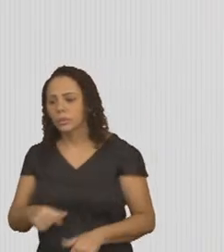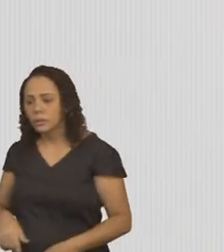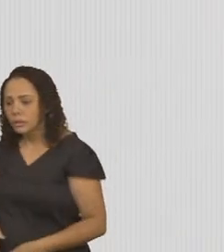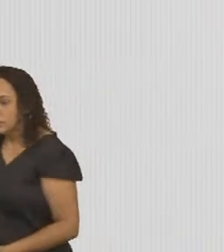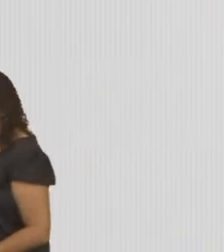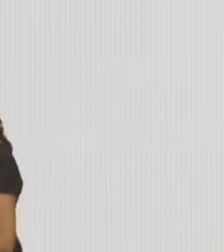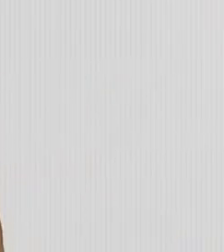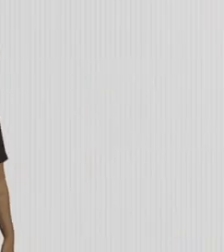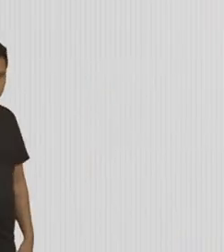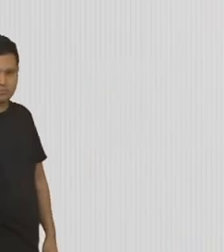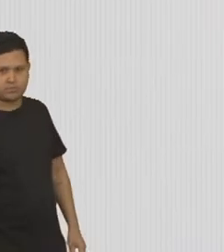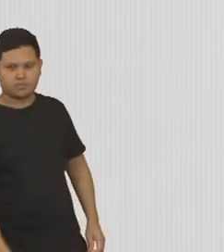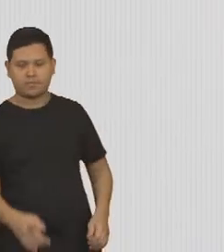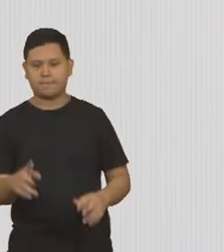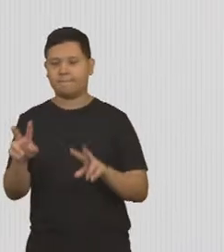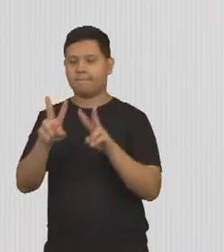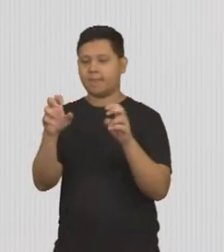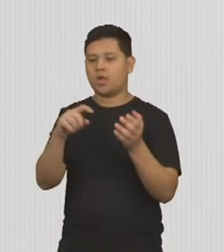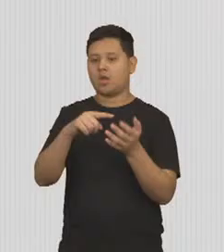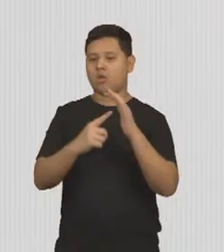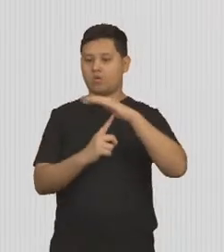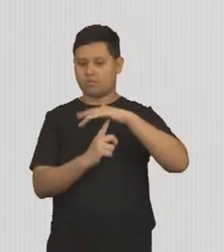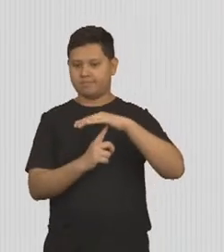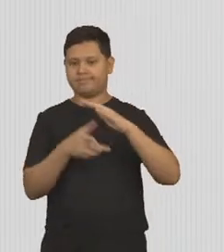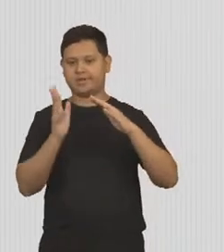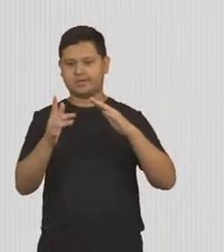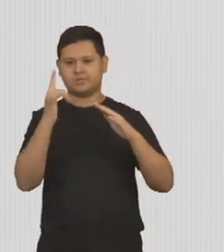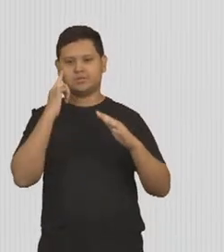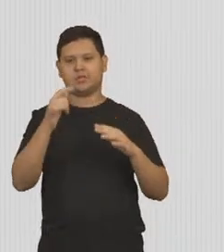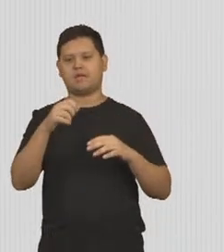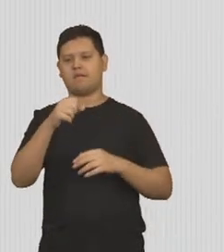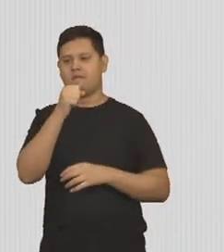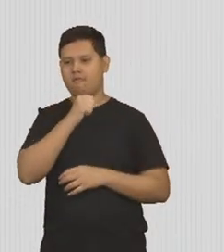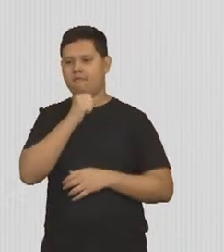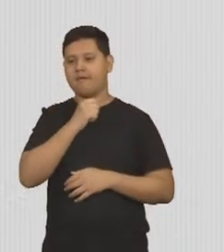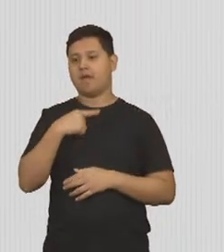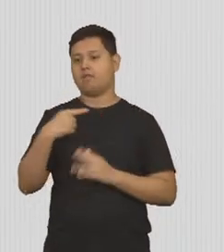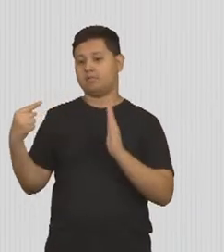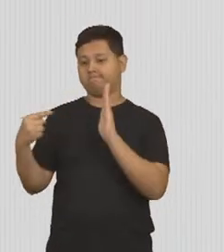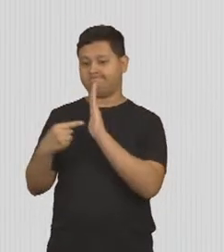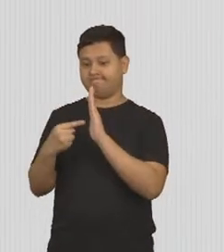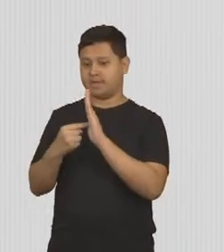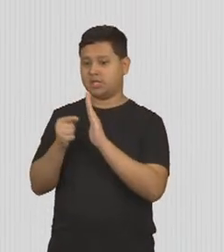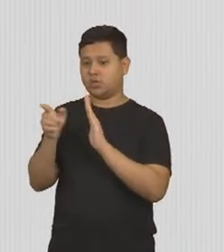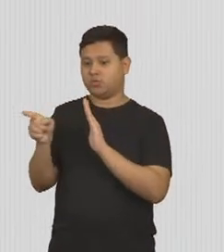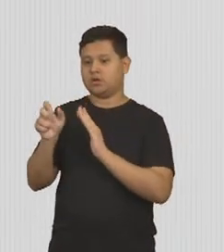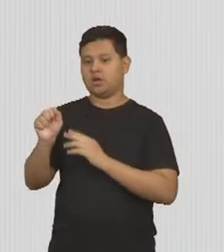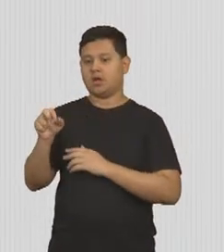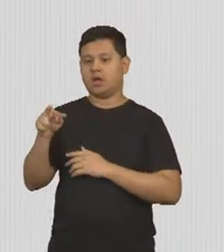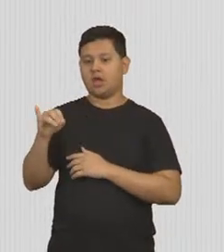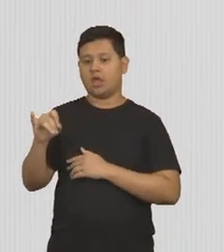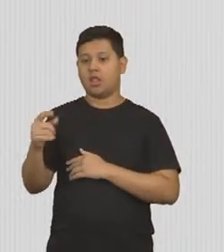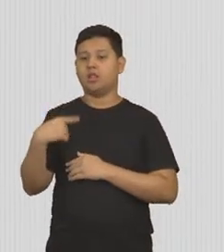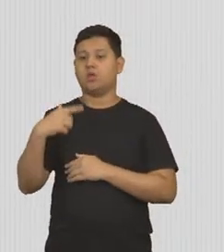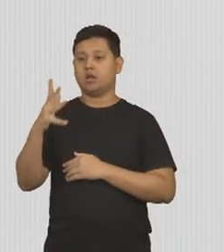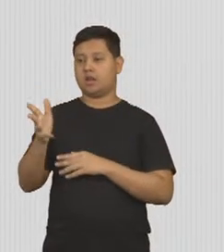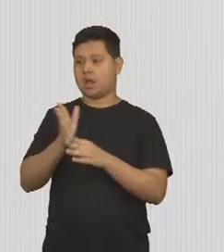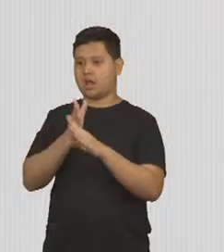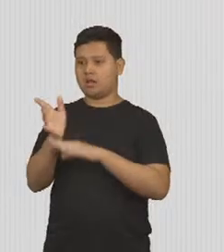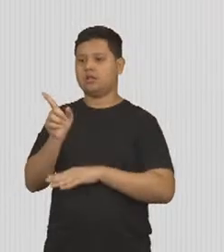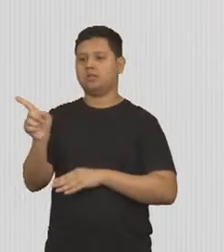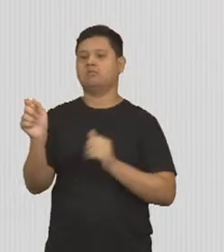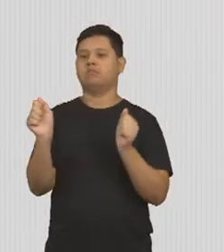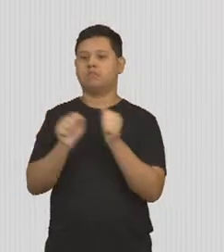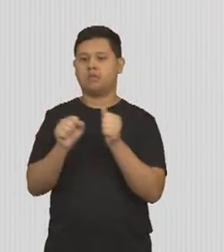ele já se encontra em mau estado de conservação. A gente recebeu essa denúncia do seu Antônio, que é uma liderança importante lá no Rio Comprido,